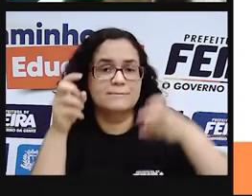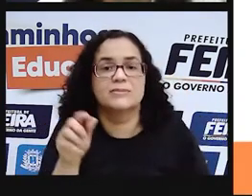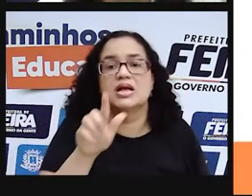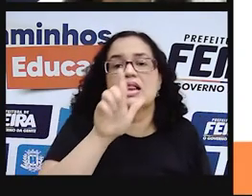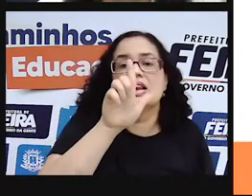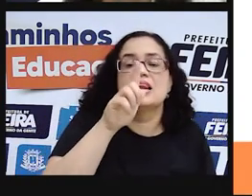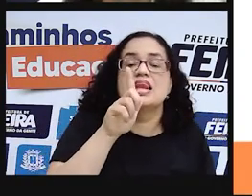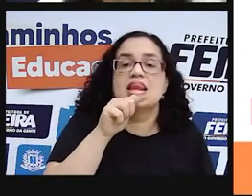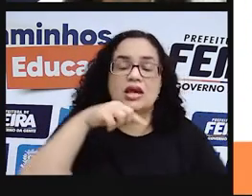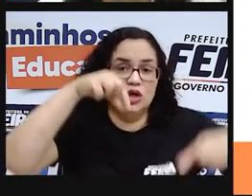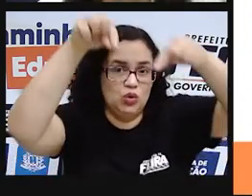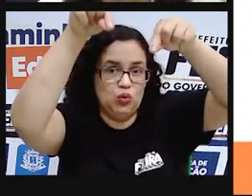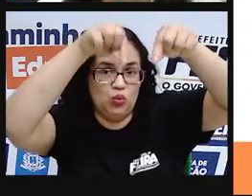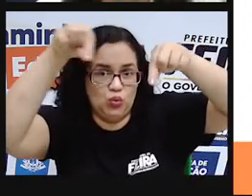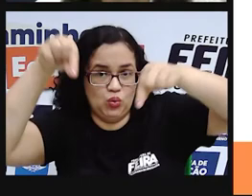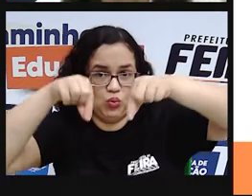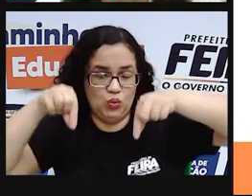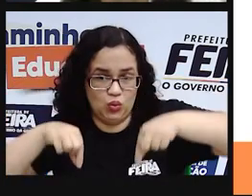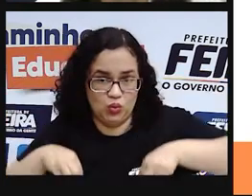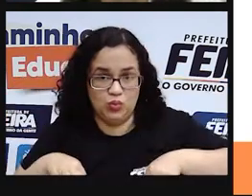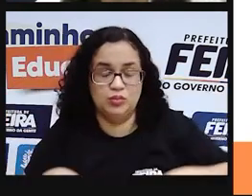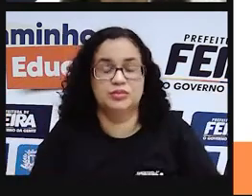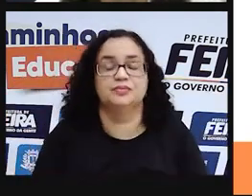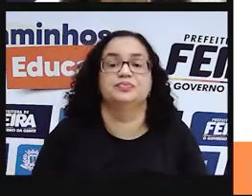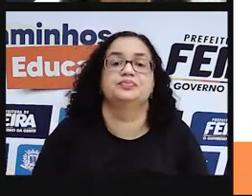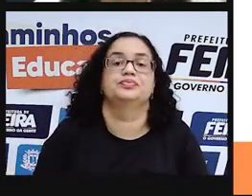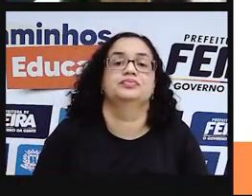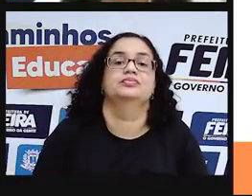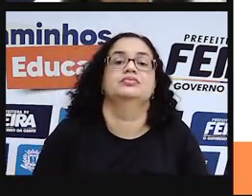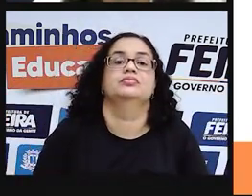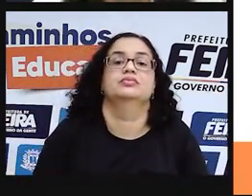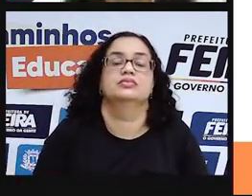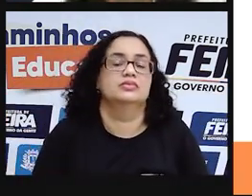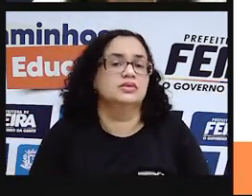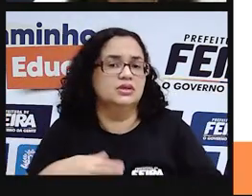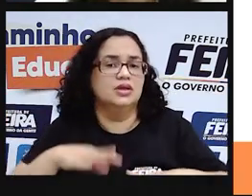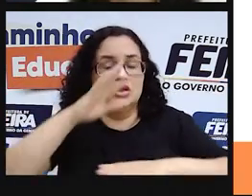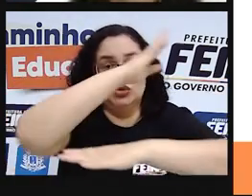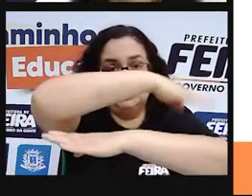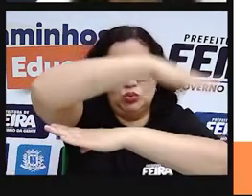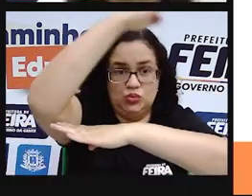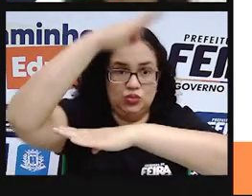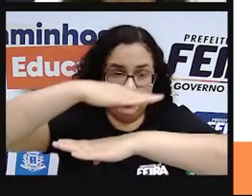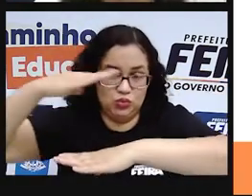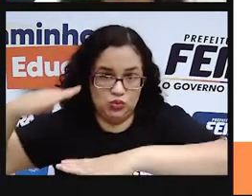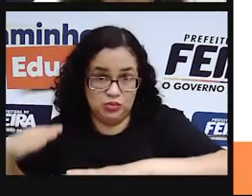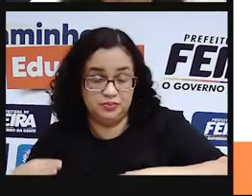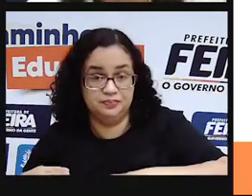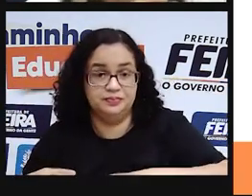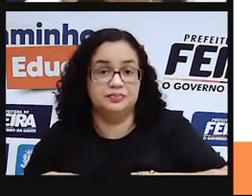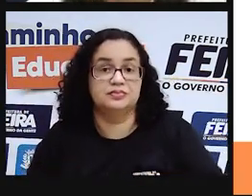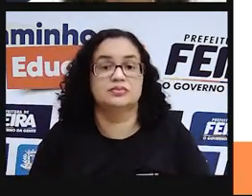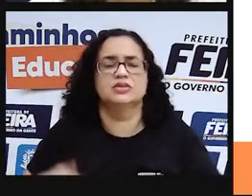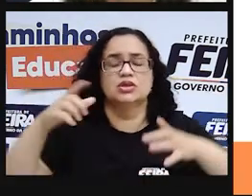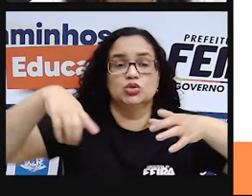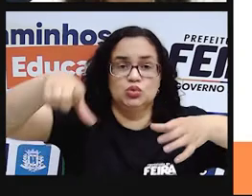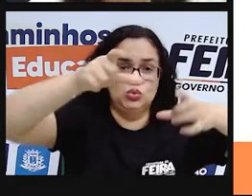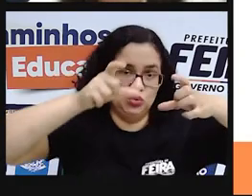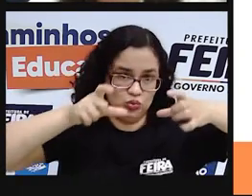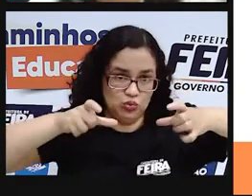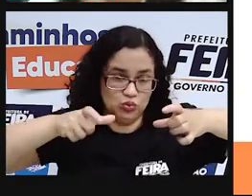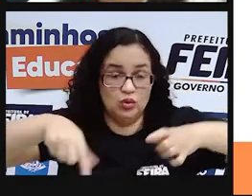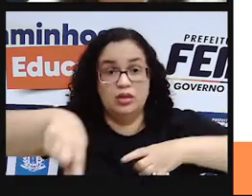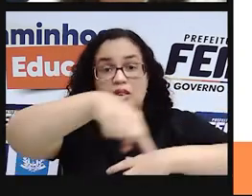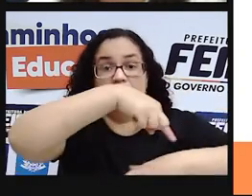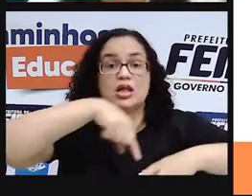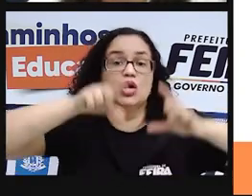Lagoas elas surgem a partir de uma depressão no terreno né de um buraco